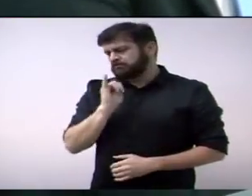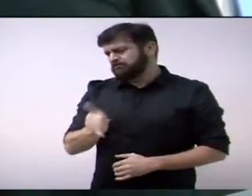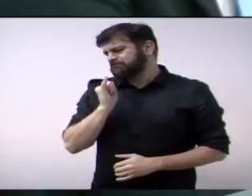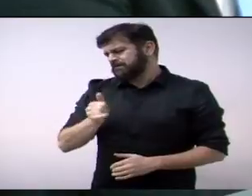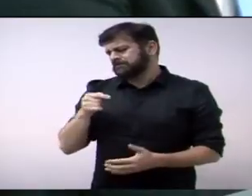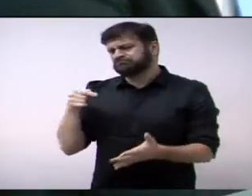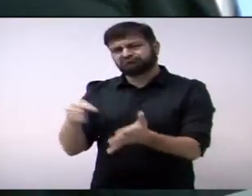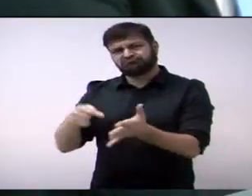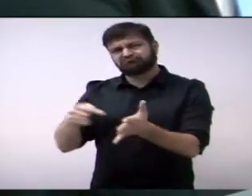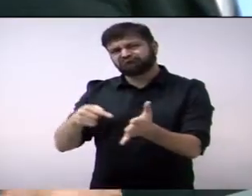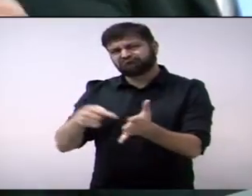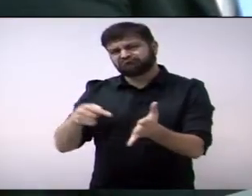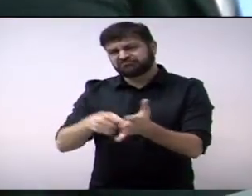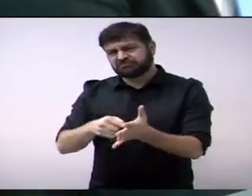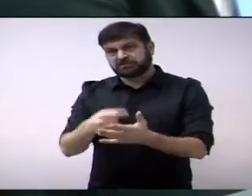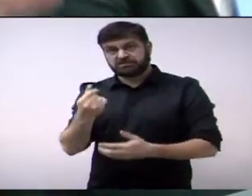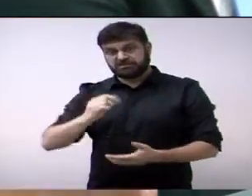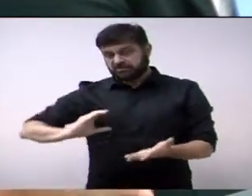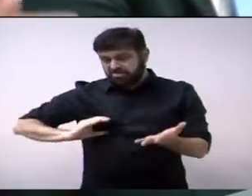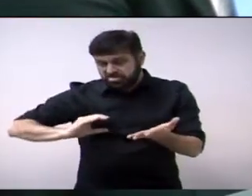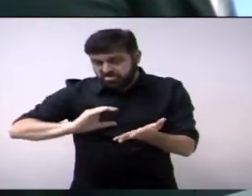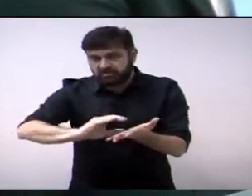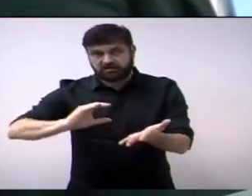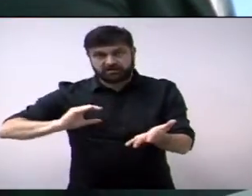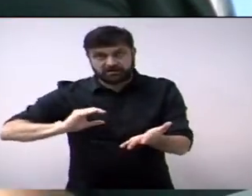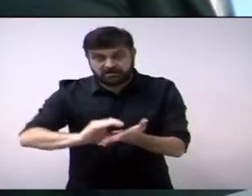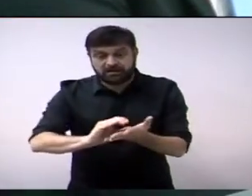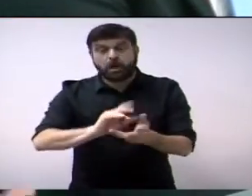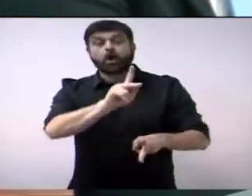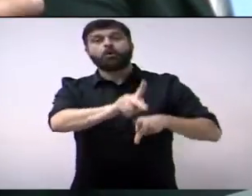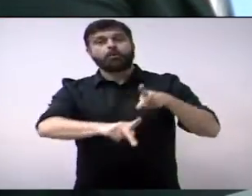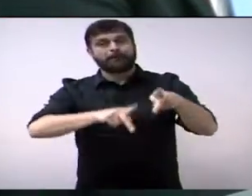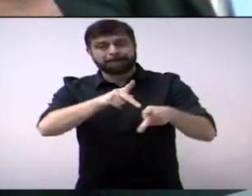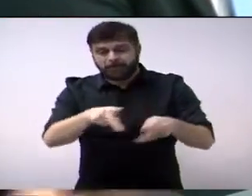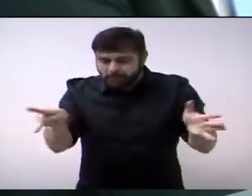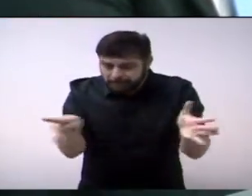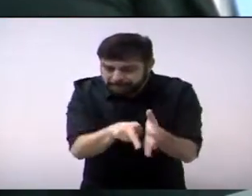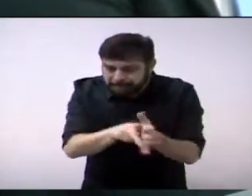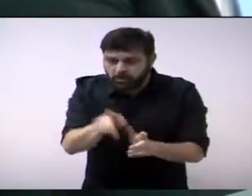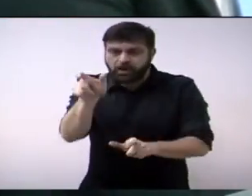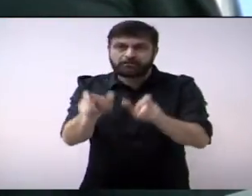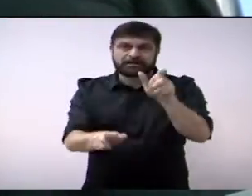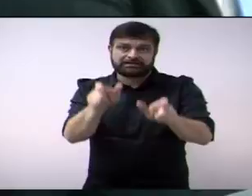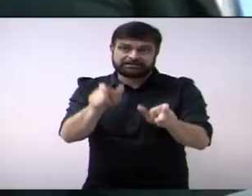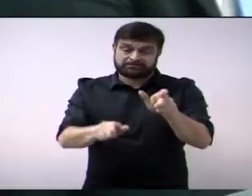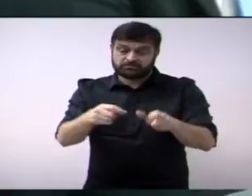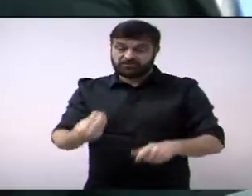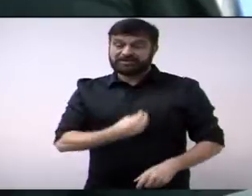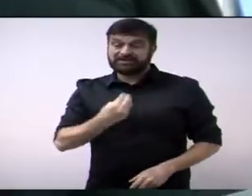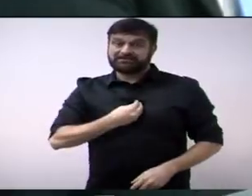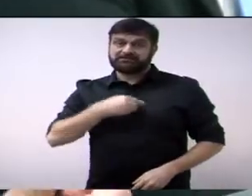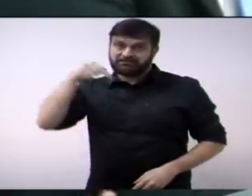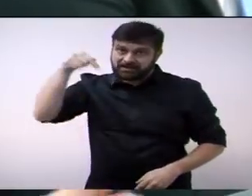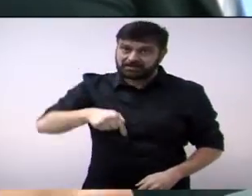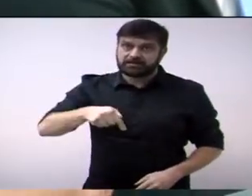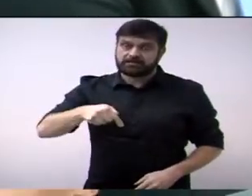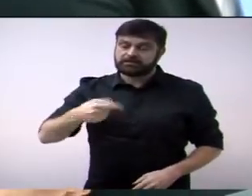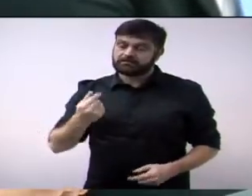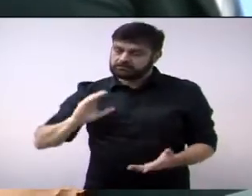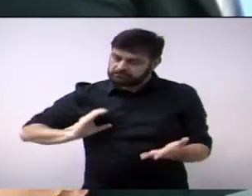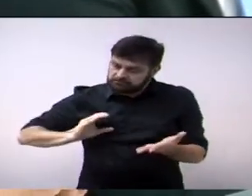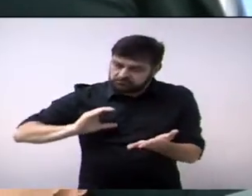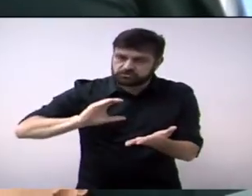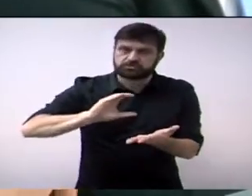plenário. Eu acho que quanto mais dinheiro a gente investir no nosso povo, nos artistas locais, nas pessoas daqui, com certeza esse